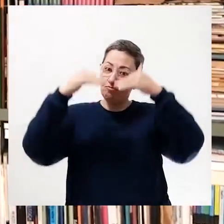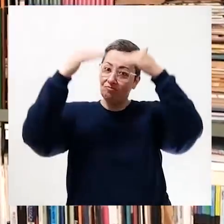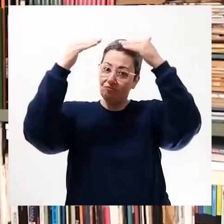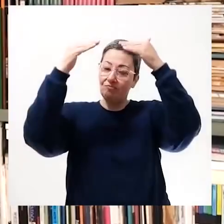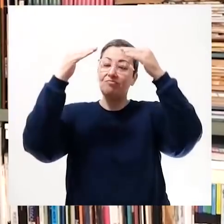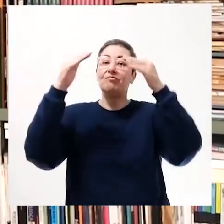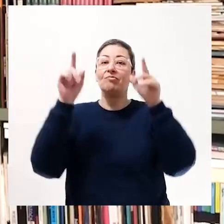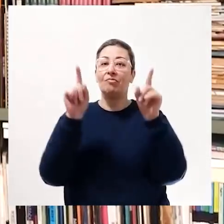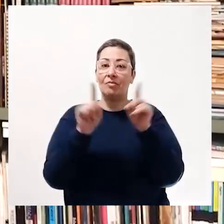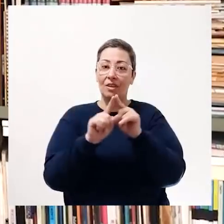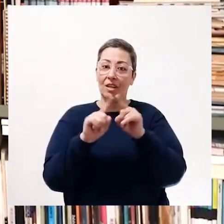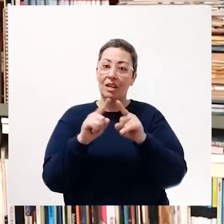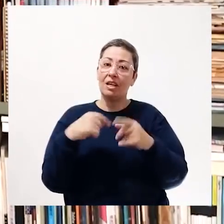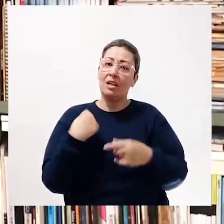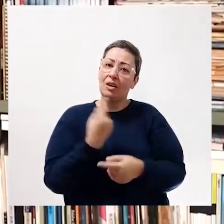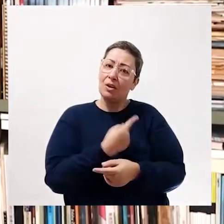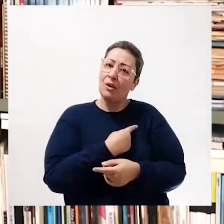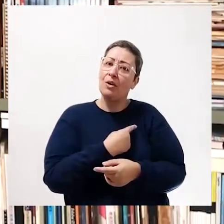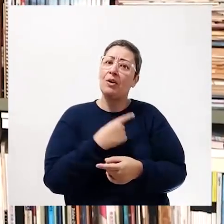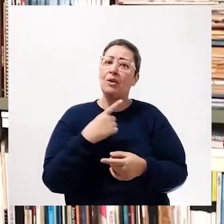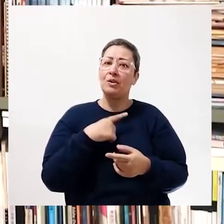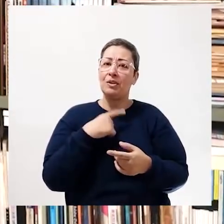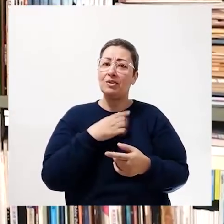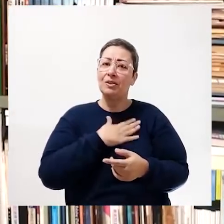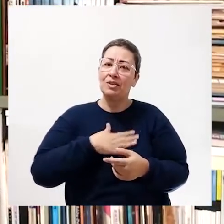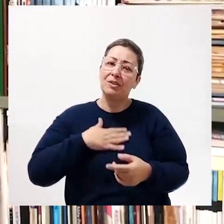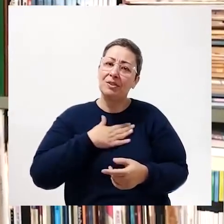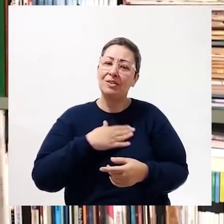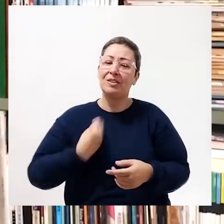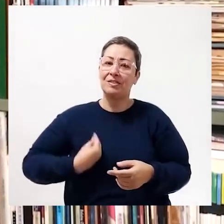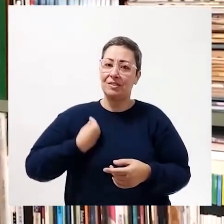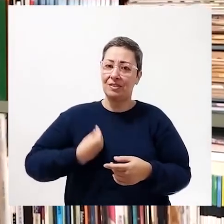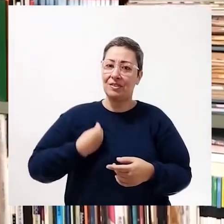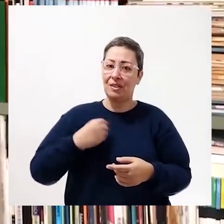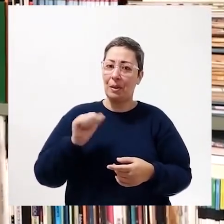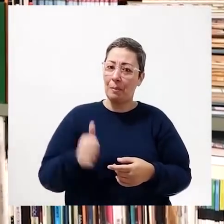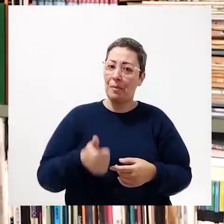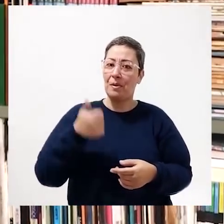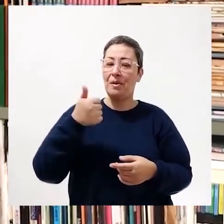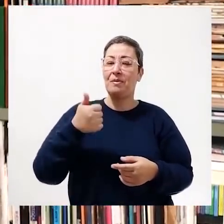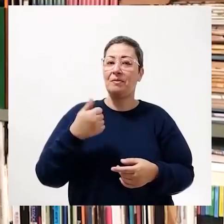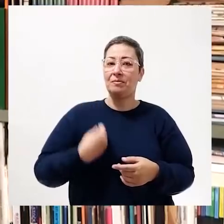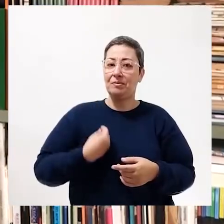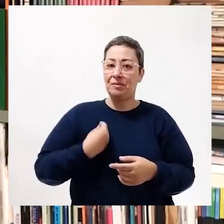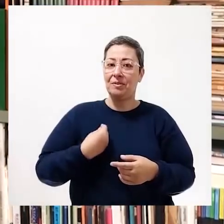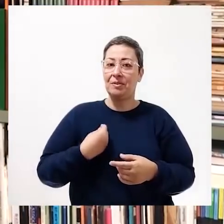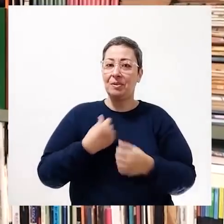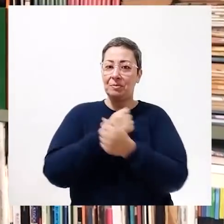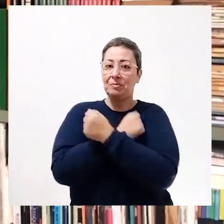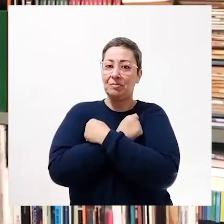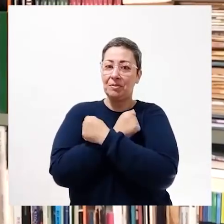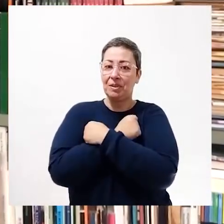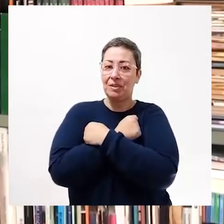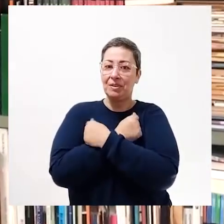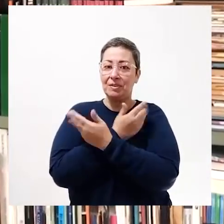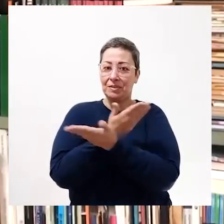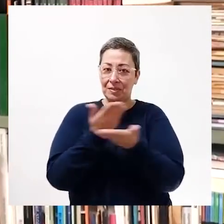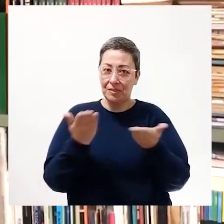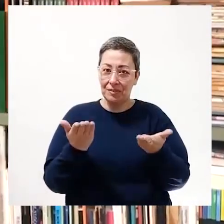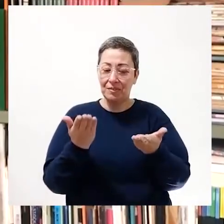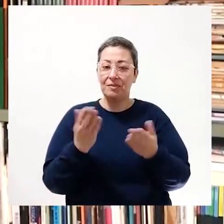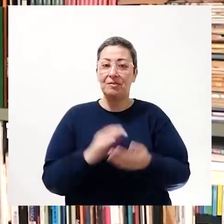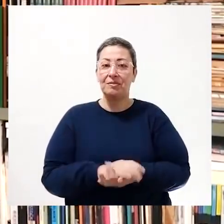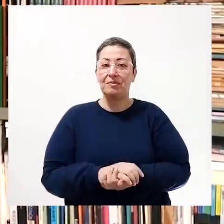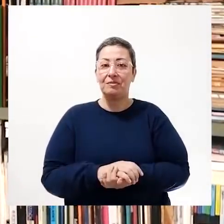formação e para a delícia da nossa vida, tá? Para melhorar a nossa vida, tá bom? Um abraço a todos,